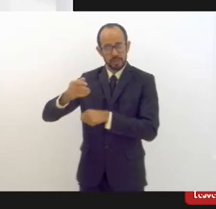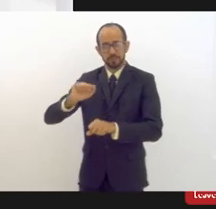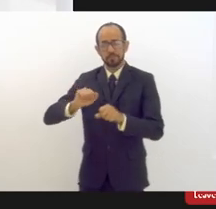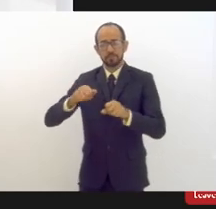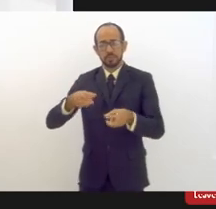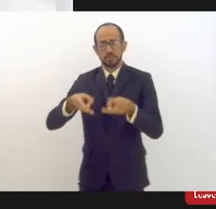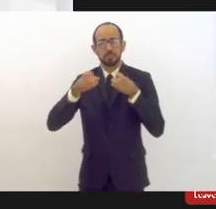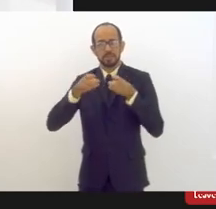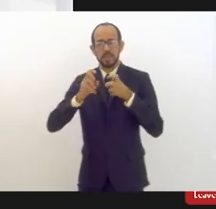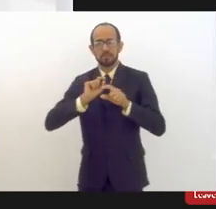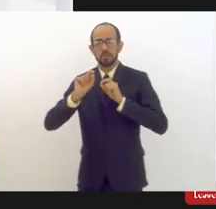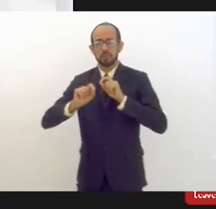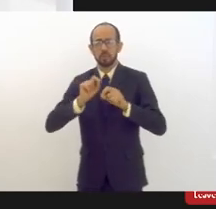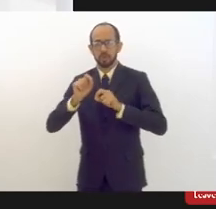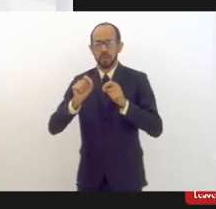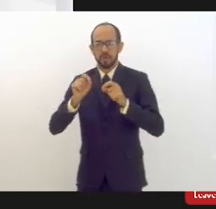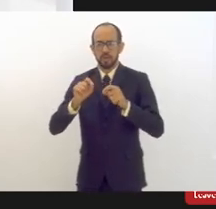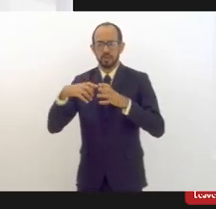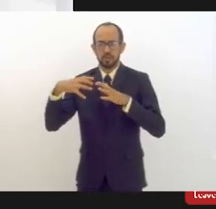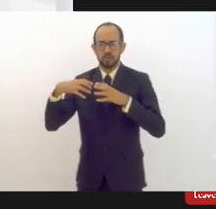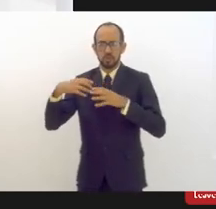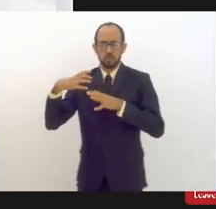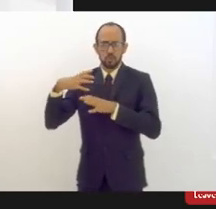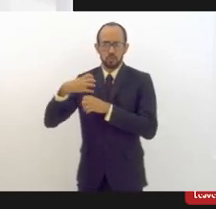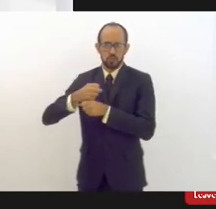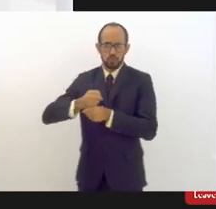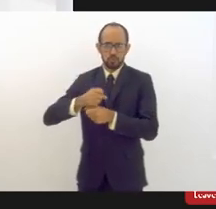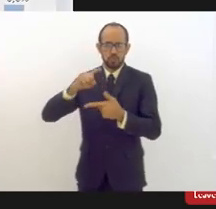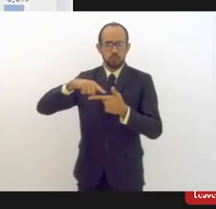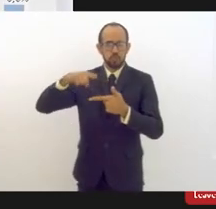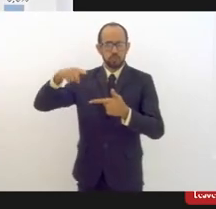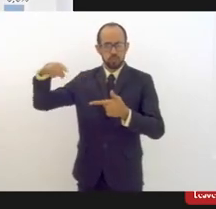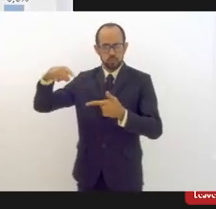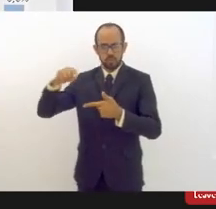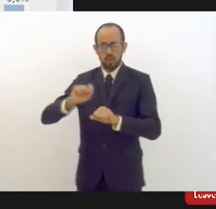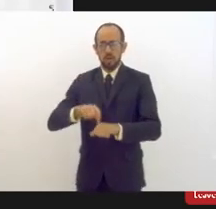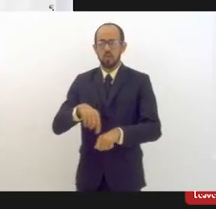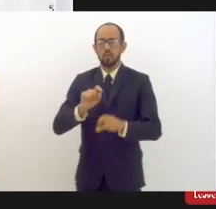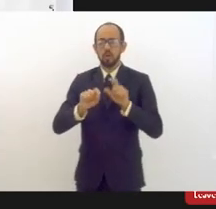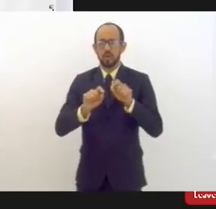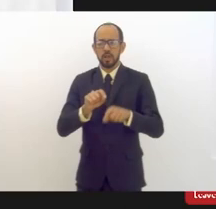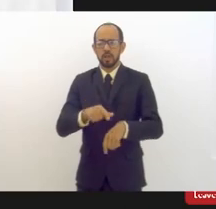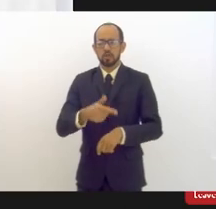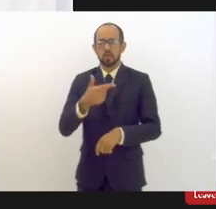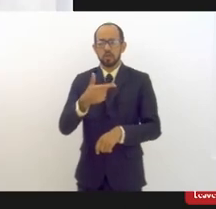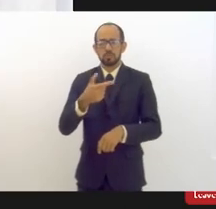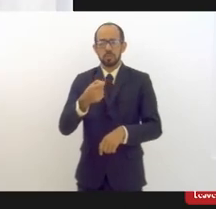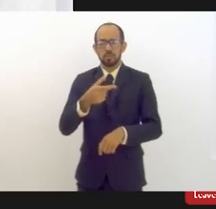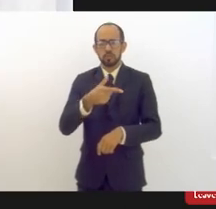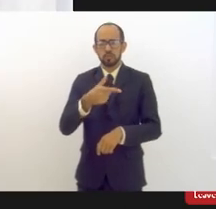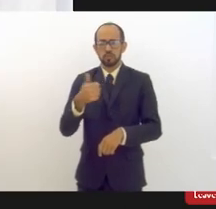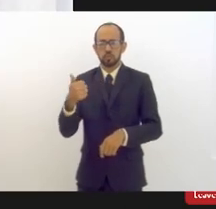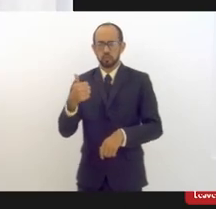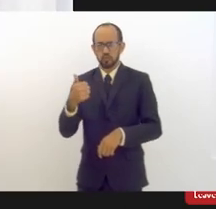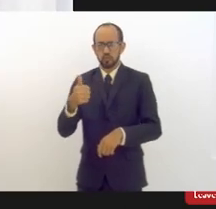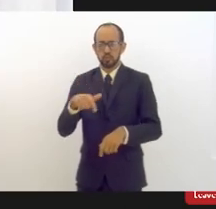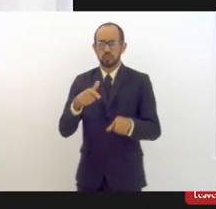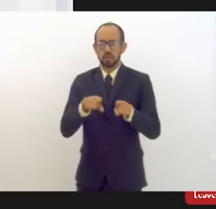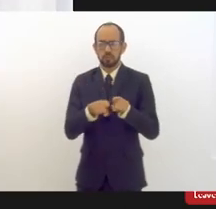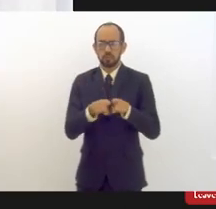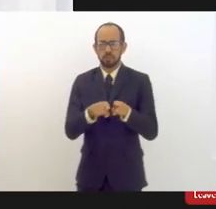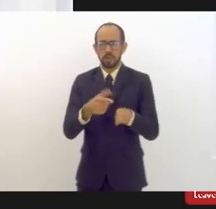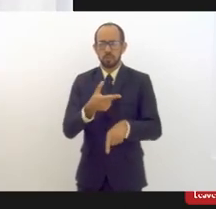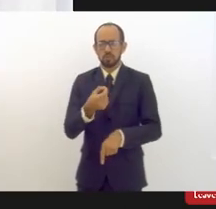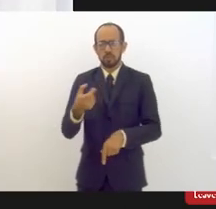no fluxo, na análise do fluxo, né, do IDEB, é 2021, temos um cenário diferente também por causa